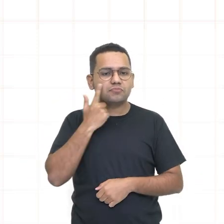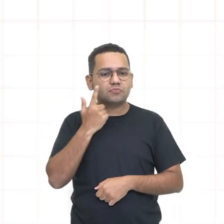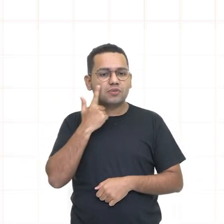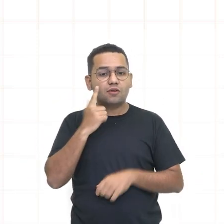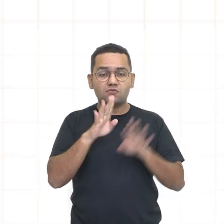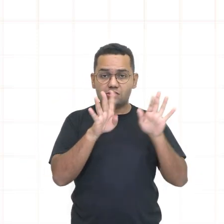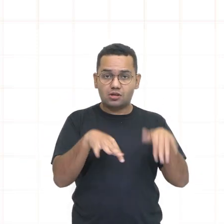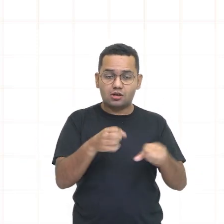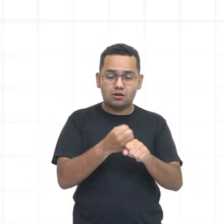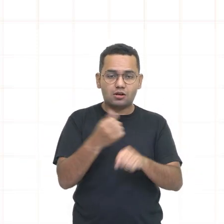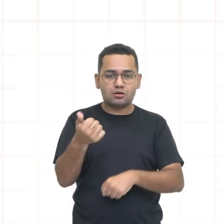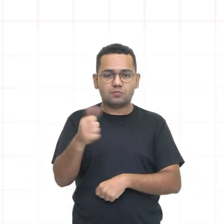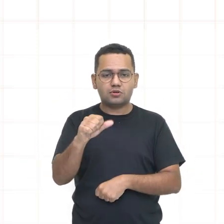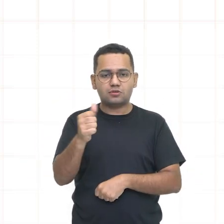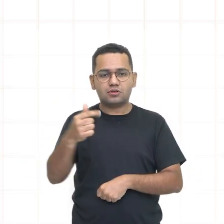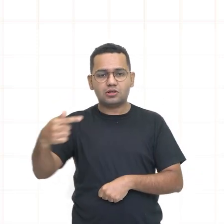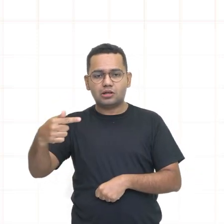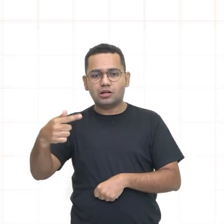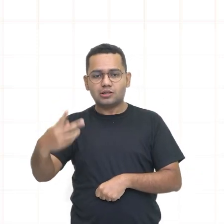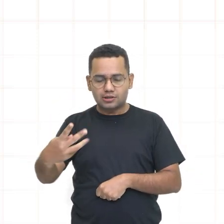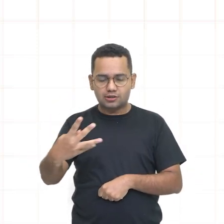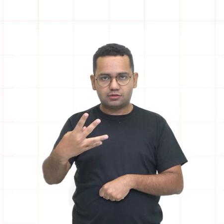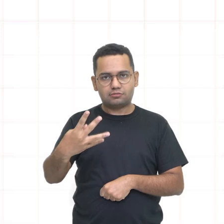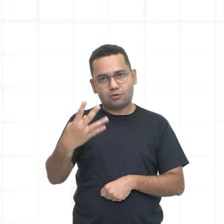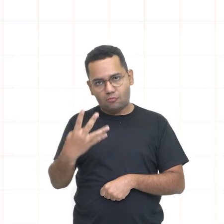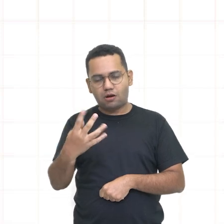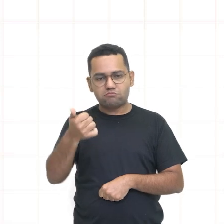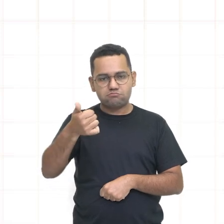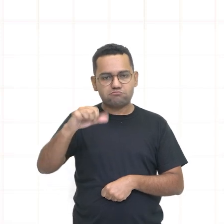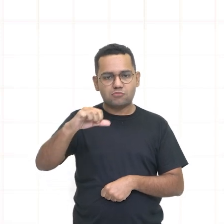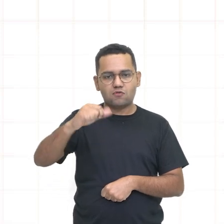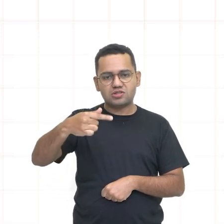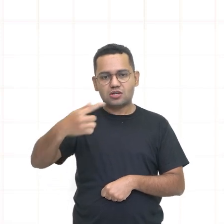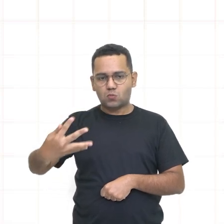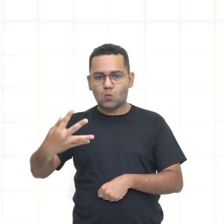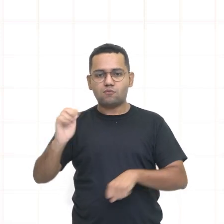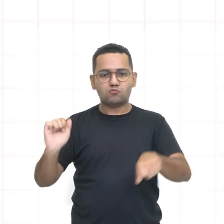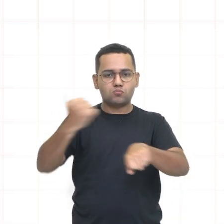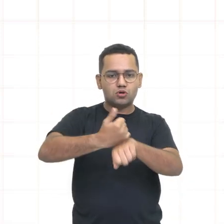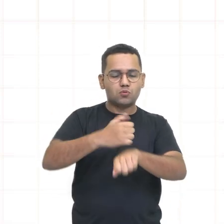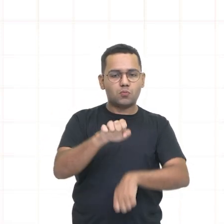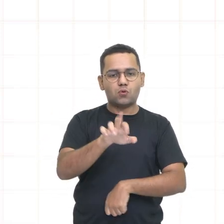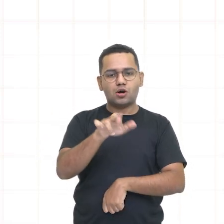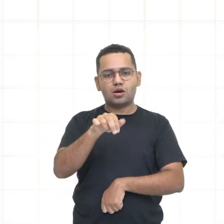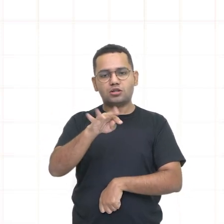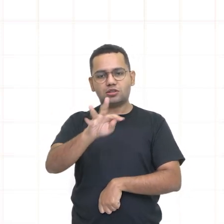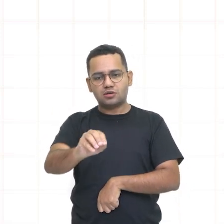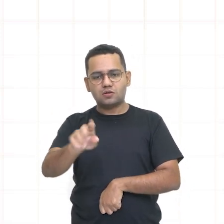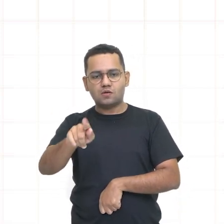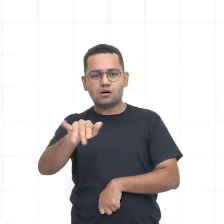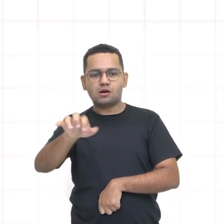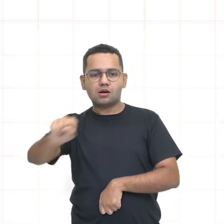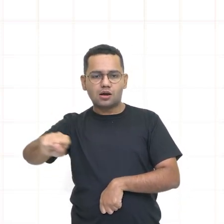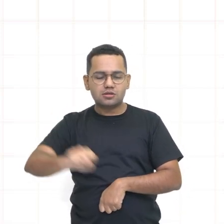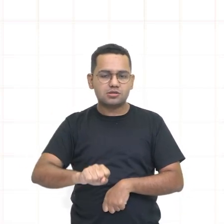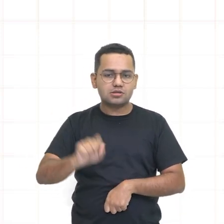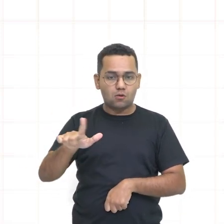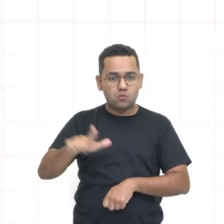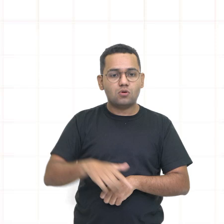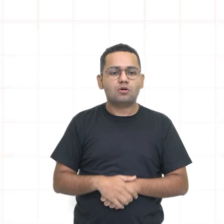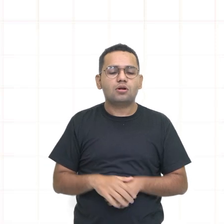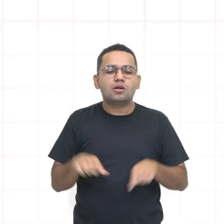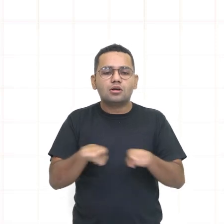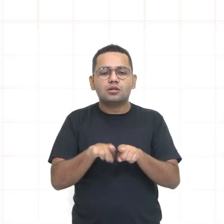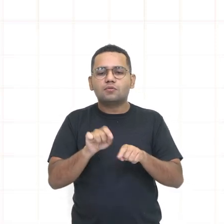foi sucedido por Ernesto Geisel, período marcado pela repressão e violação dos direitos humanos, e